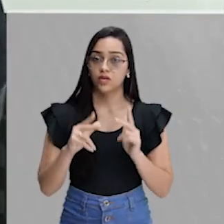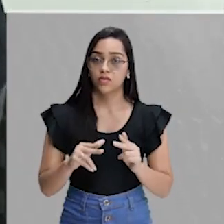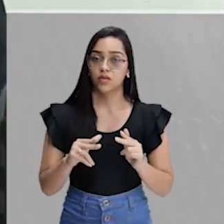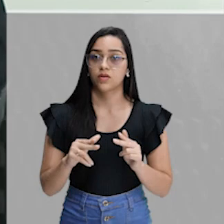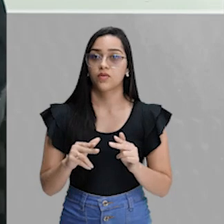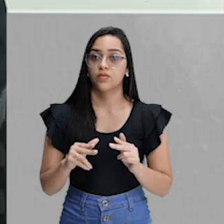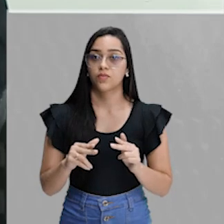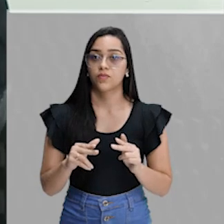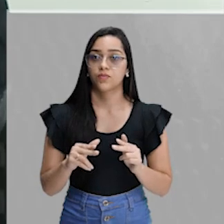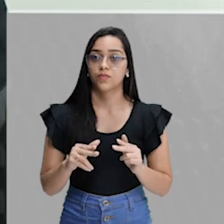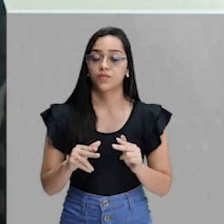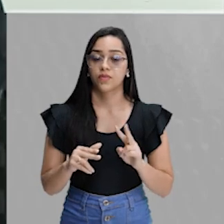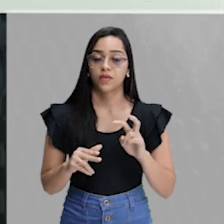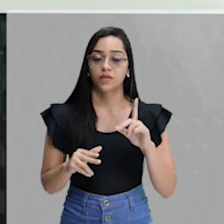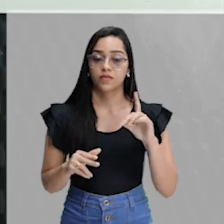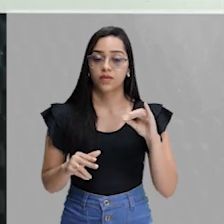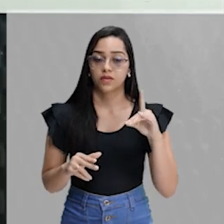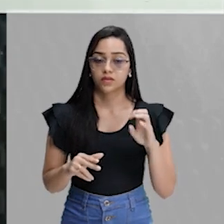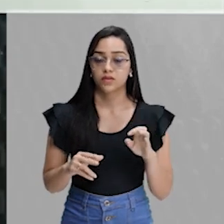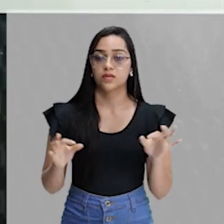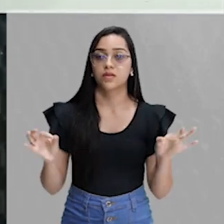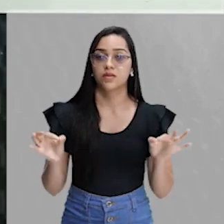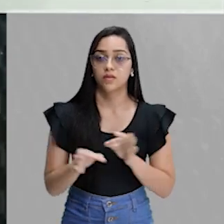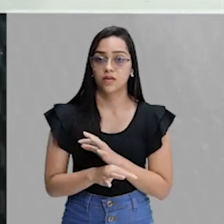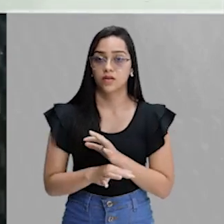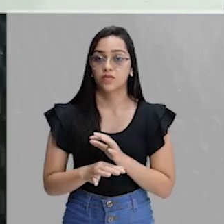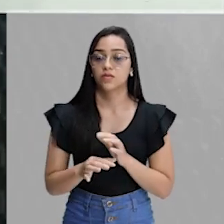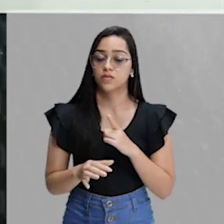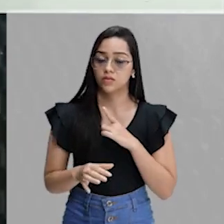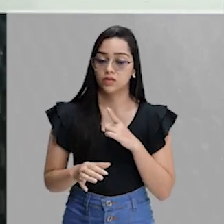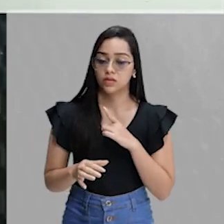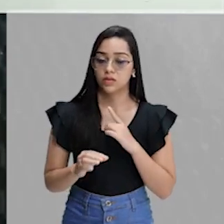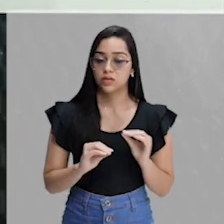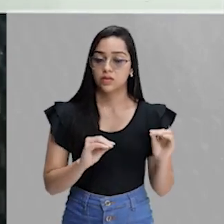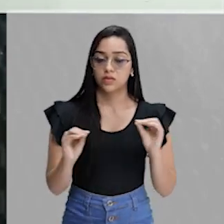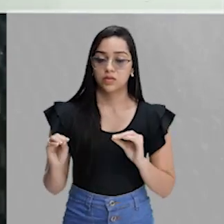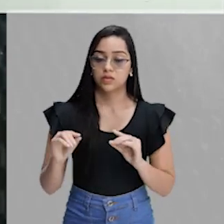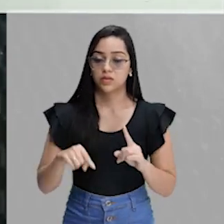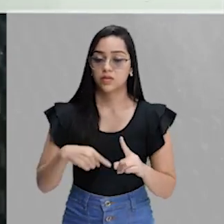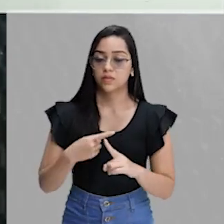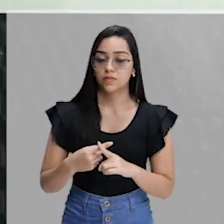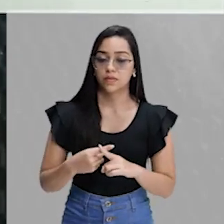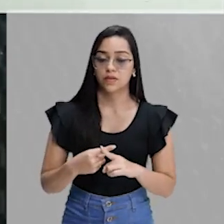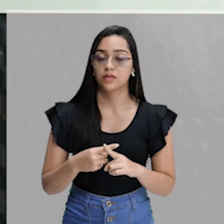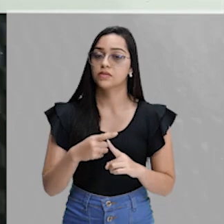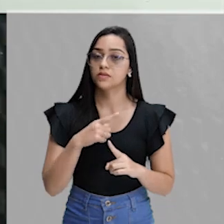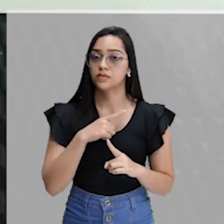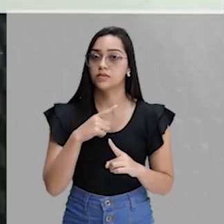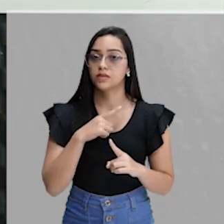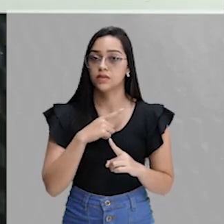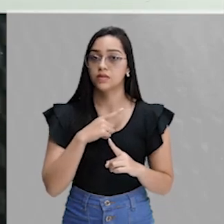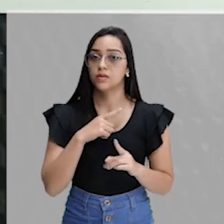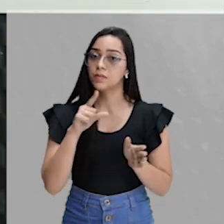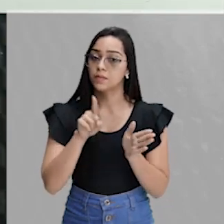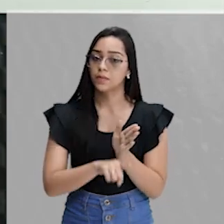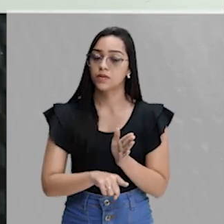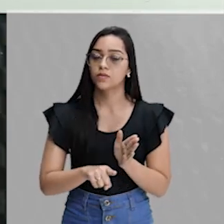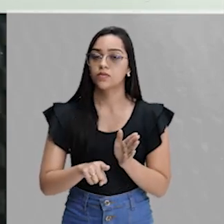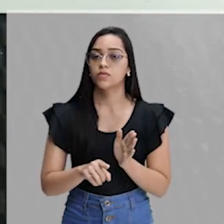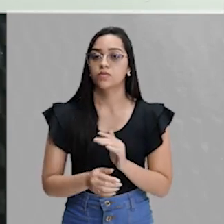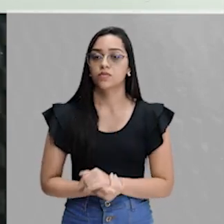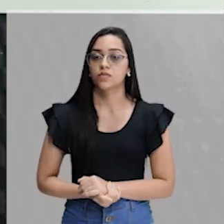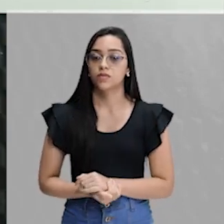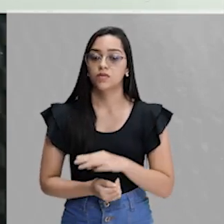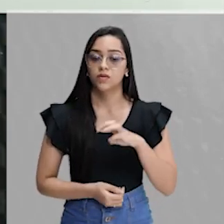igual a velocidade final ao quadrado. Nesse lado que é mais, passa menos, né? Passa negativo. Então,